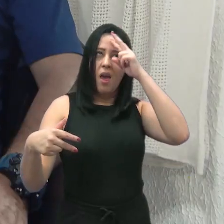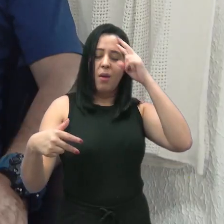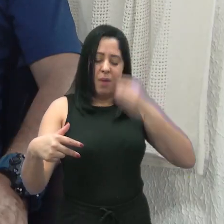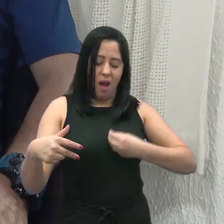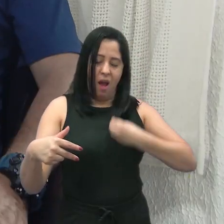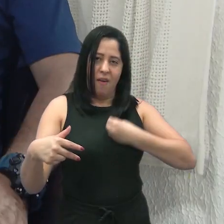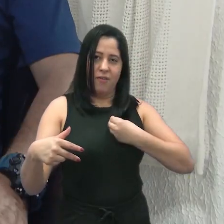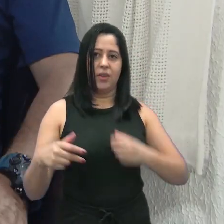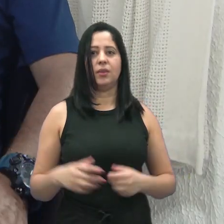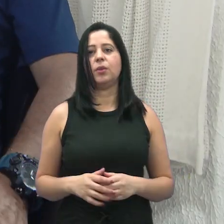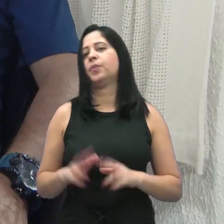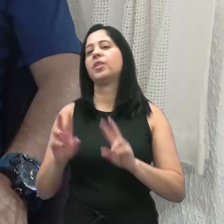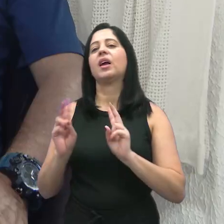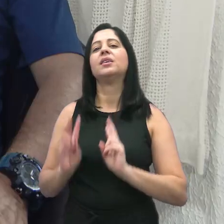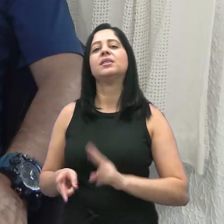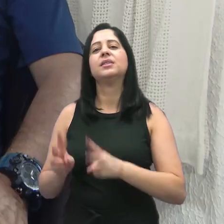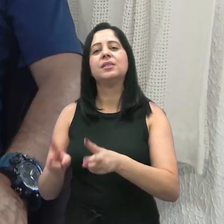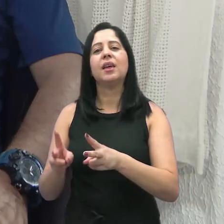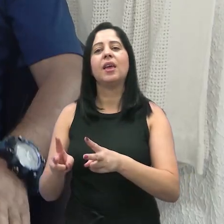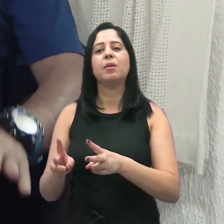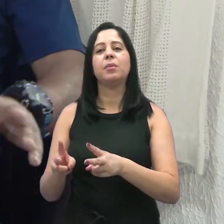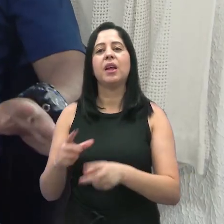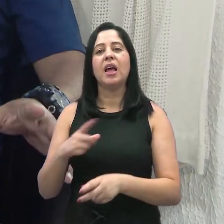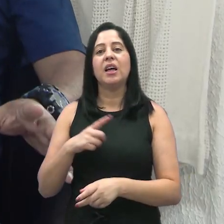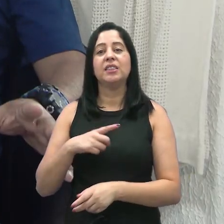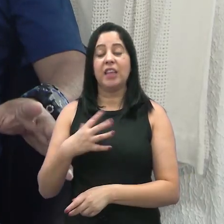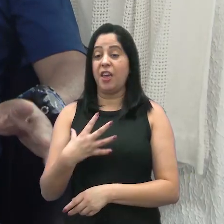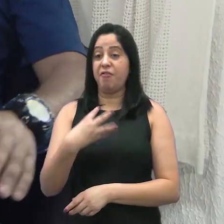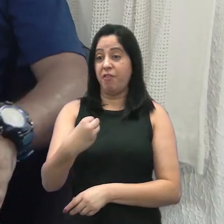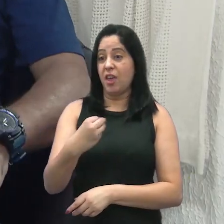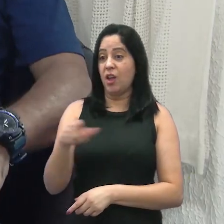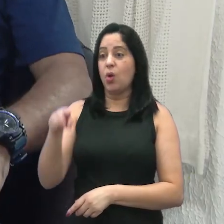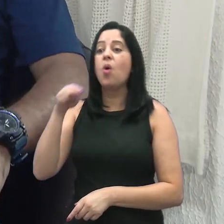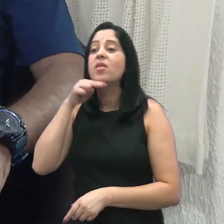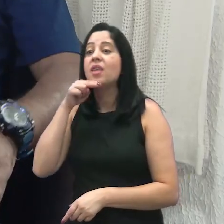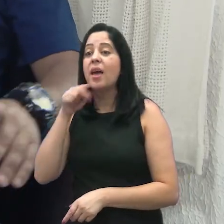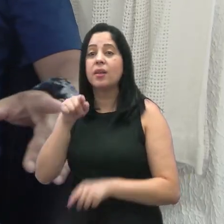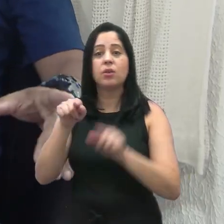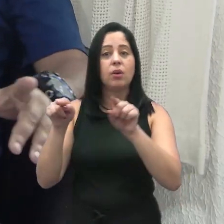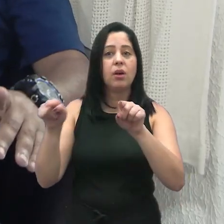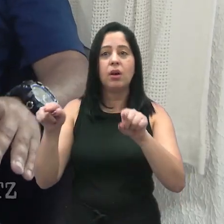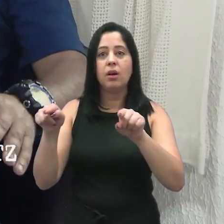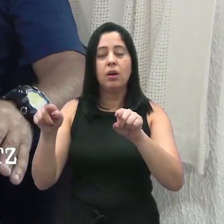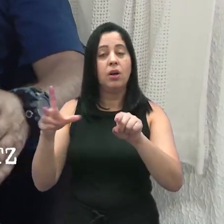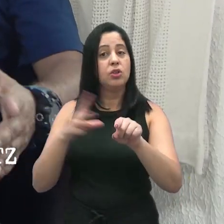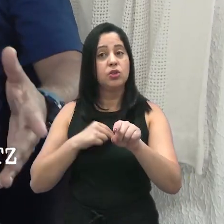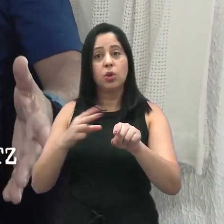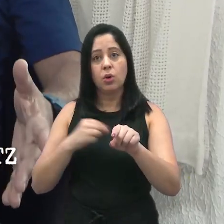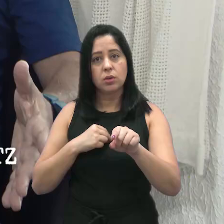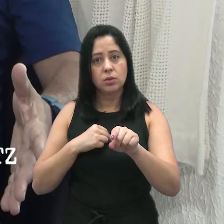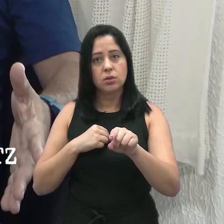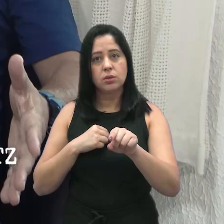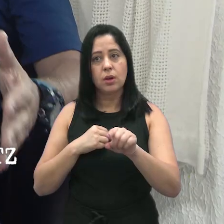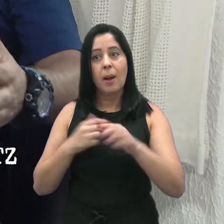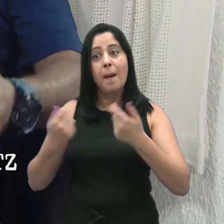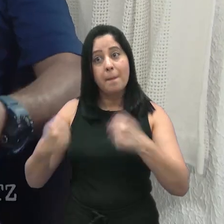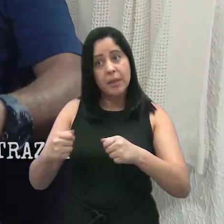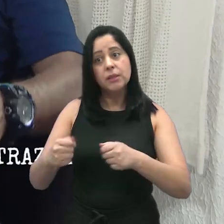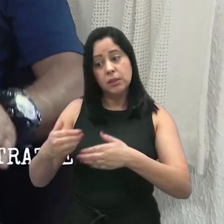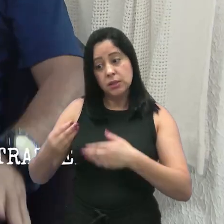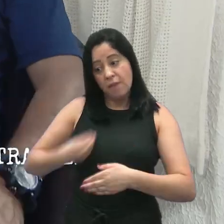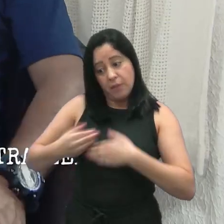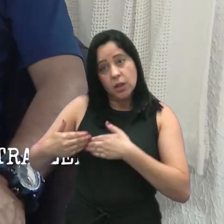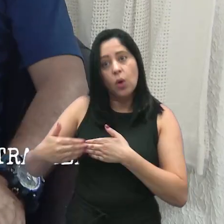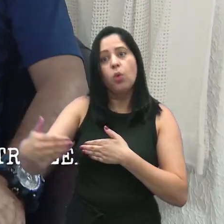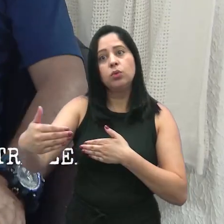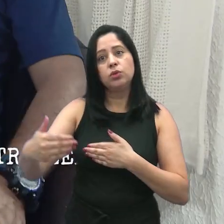luto, você olha sempre na estrutura, tem filhos que ficaram, tem netos, tem isso, tem aquilo. Cara, você tem ainda que